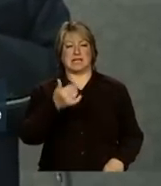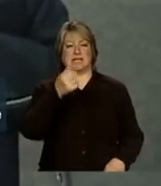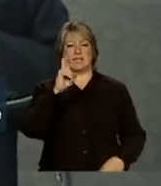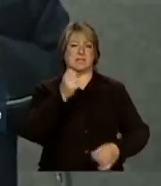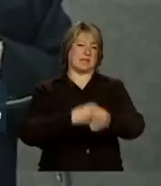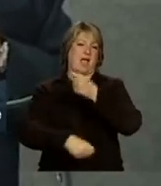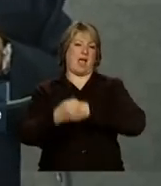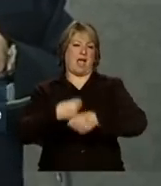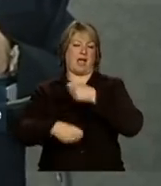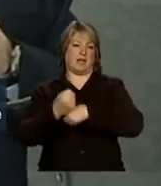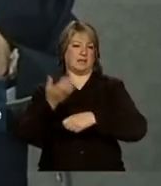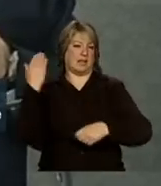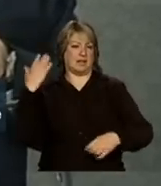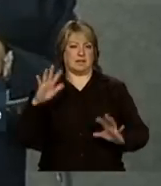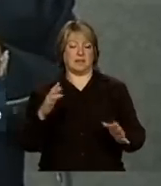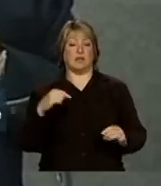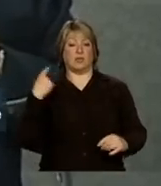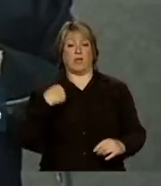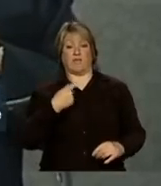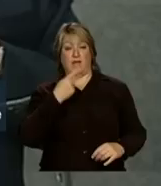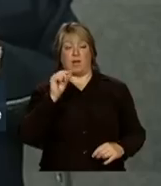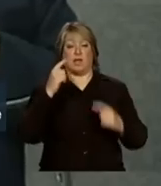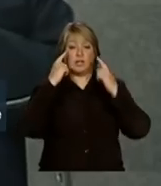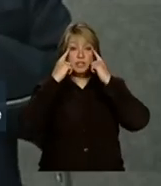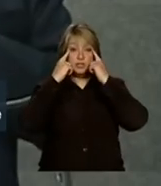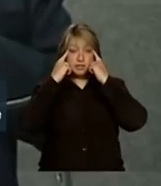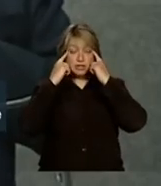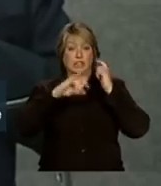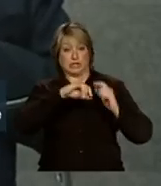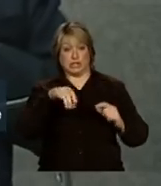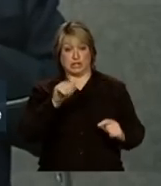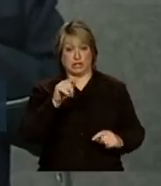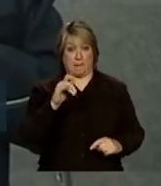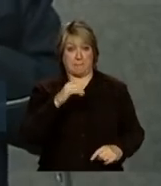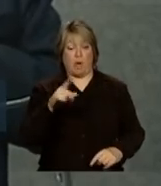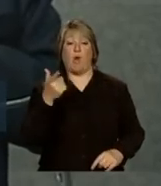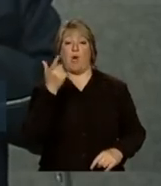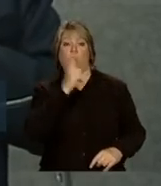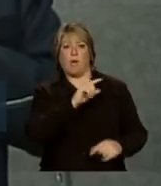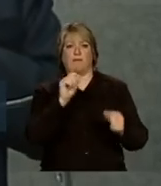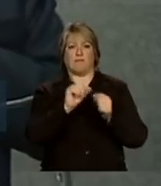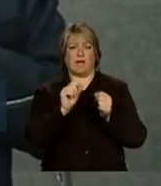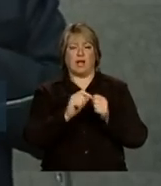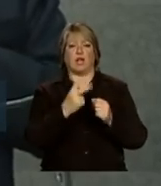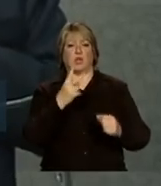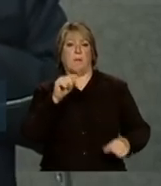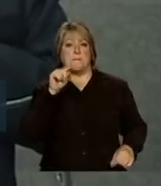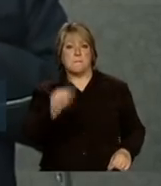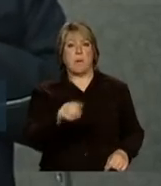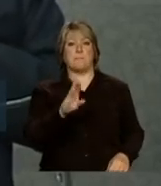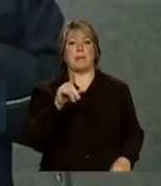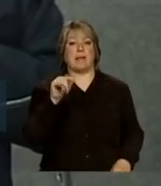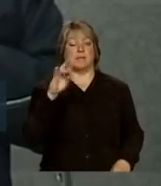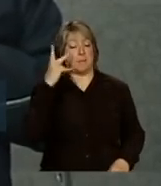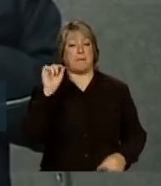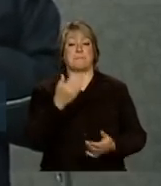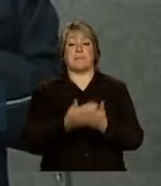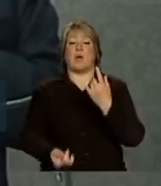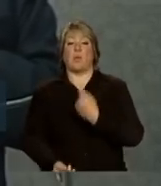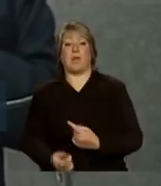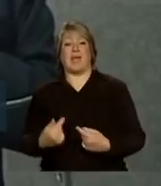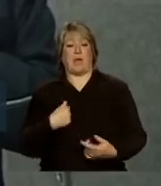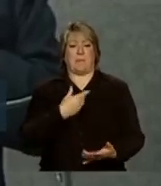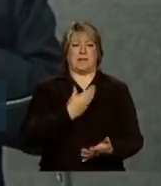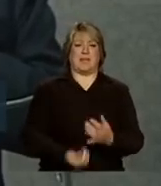atrás quando eu diz os japoneses estão conseguindo laminar 2000 billets para perder um e Eu perdia para cada